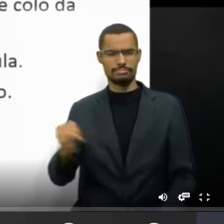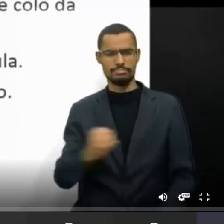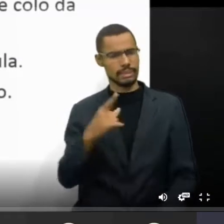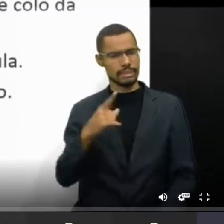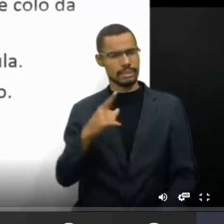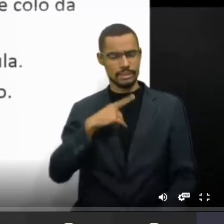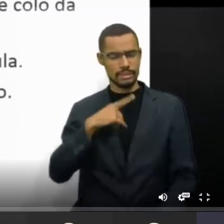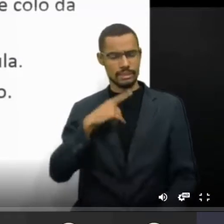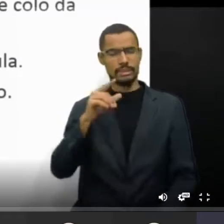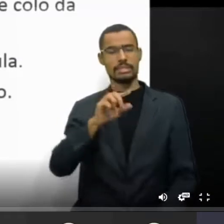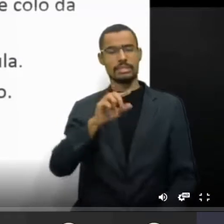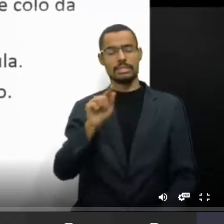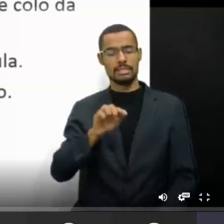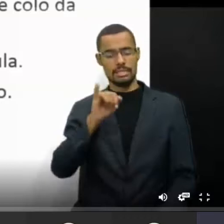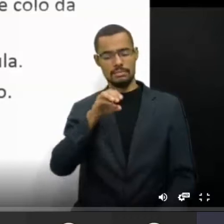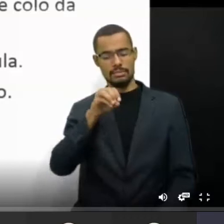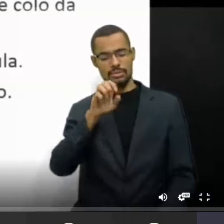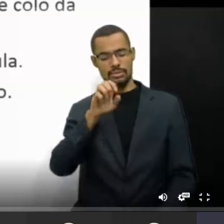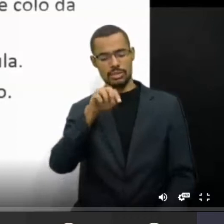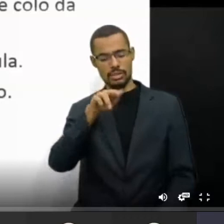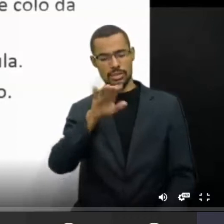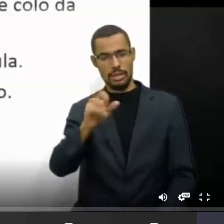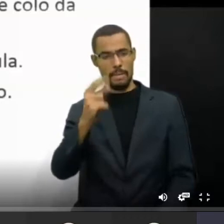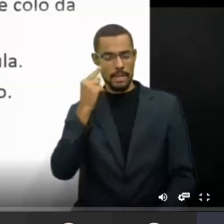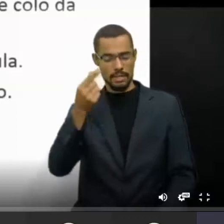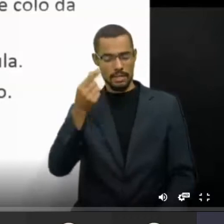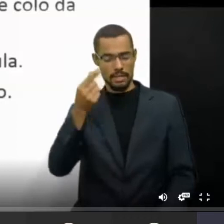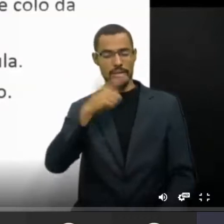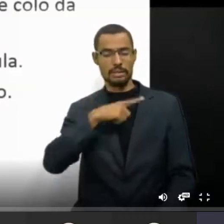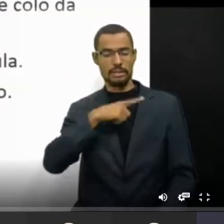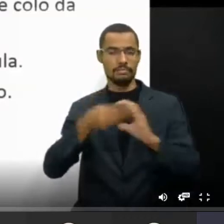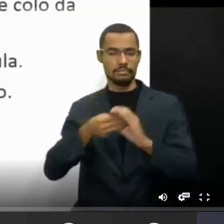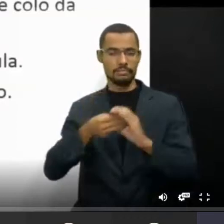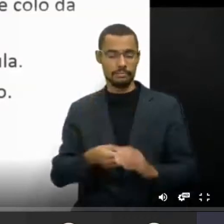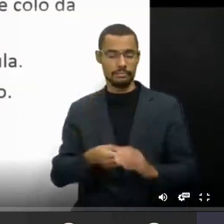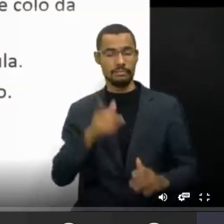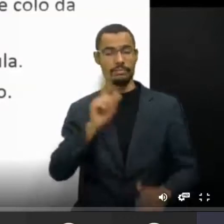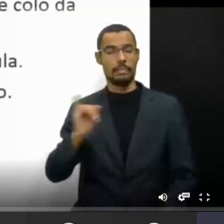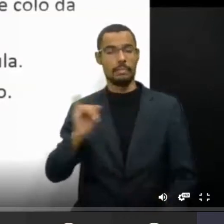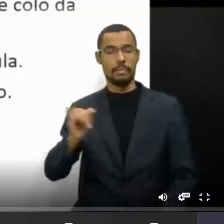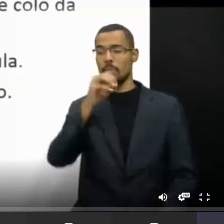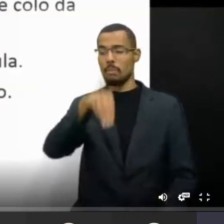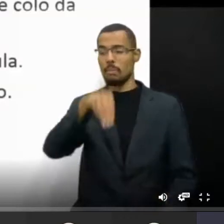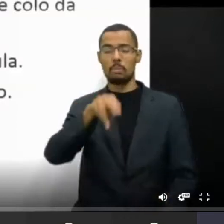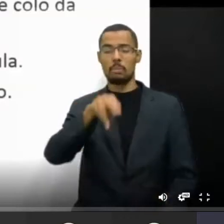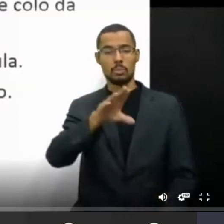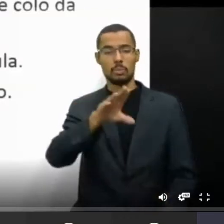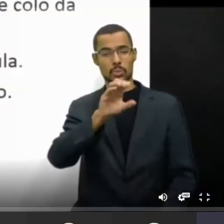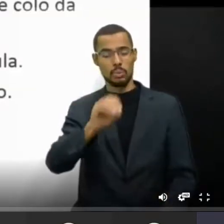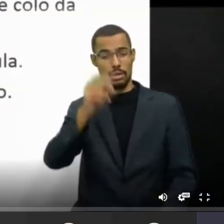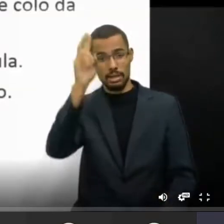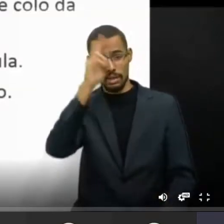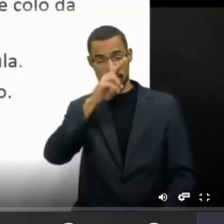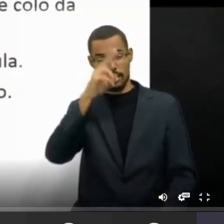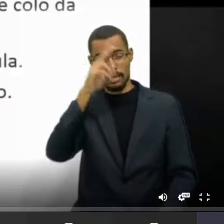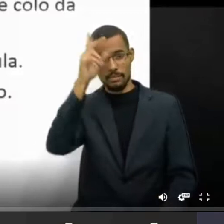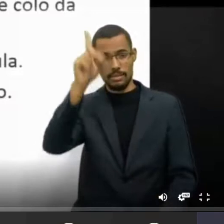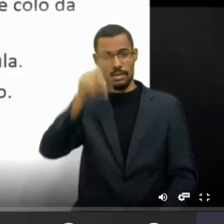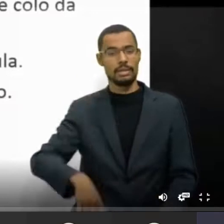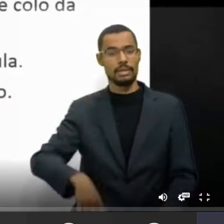células zimogênicas e nessas células que secretam muco. E lembrando sempre, então,